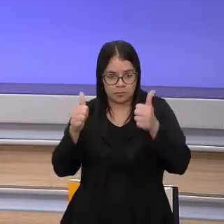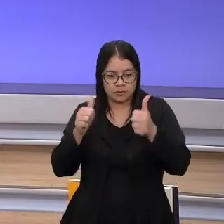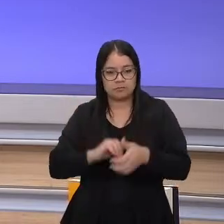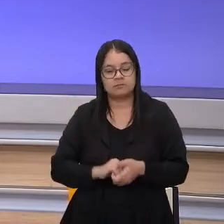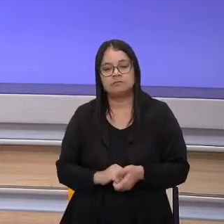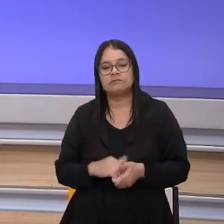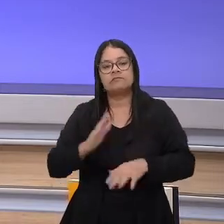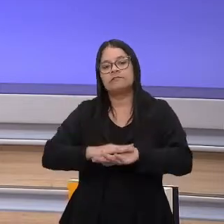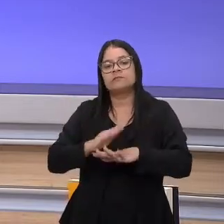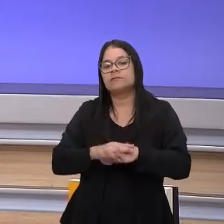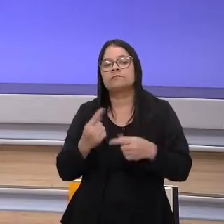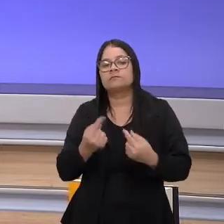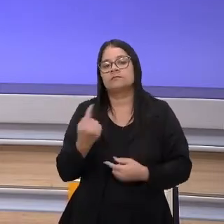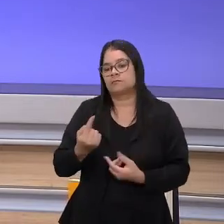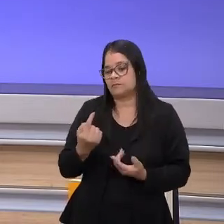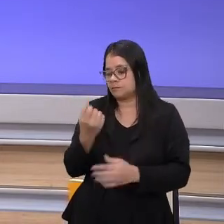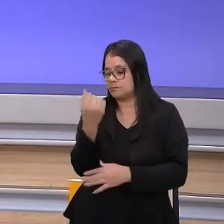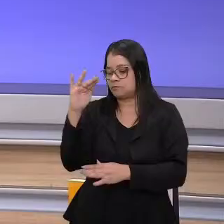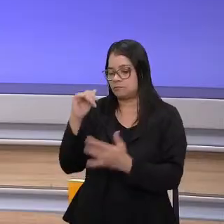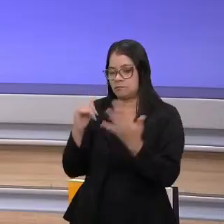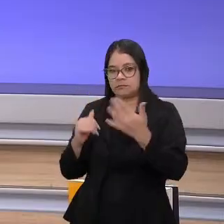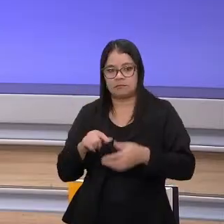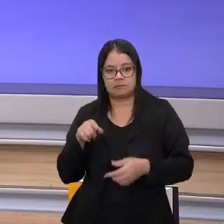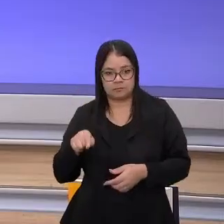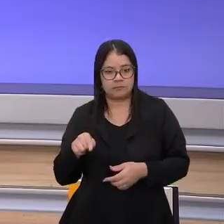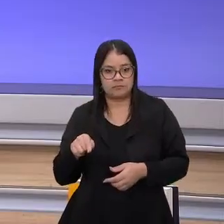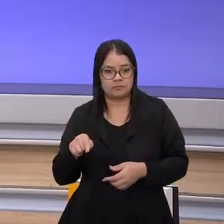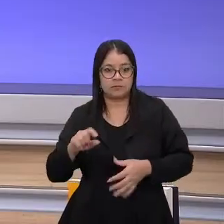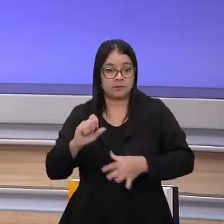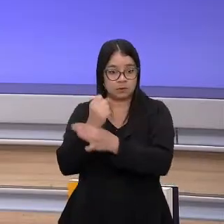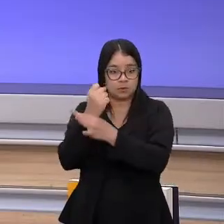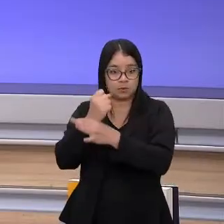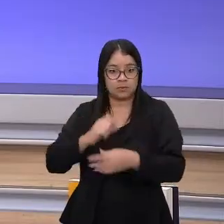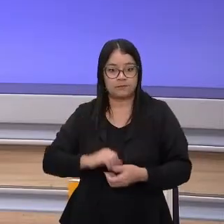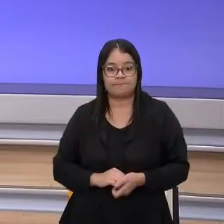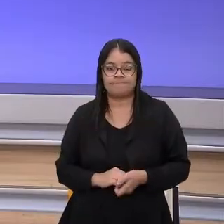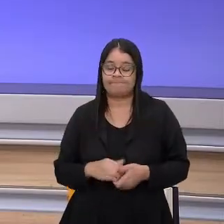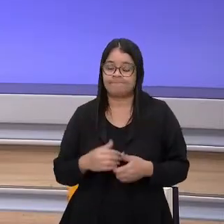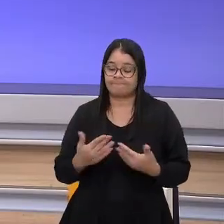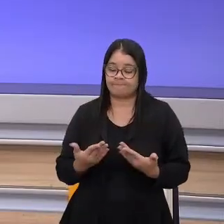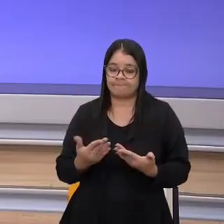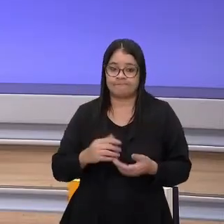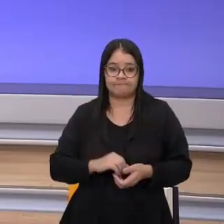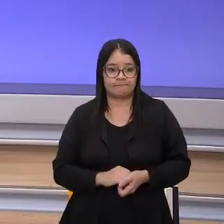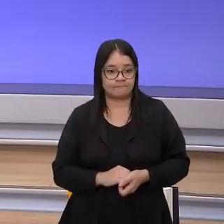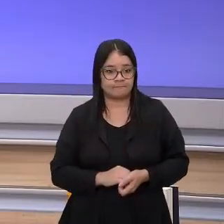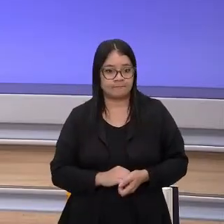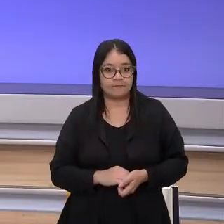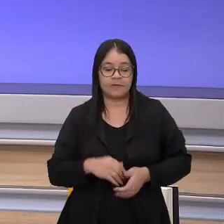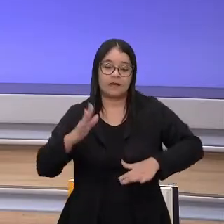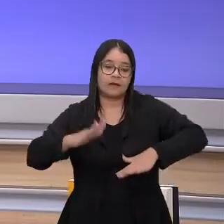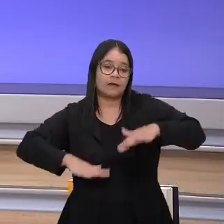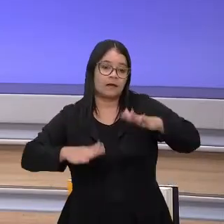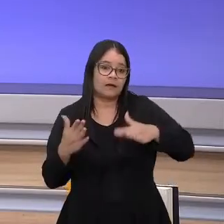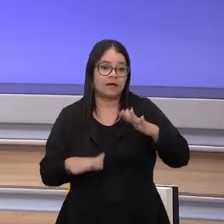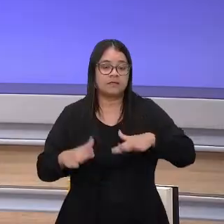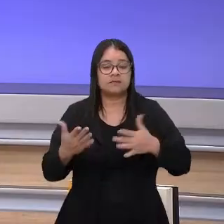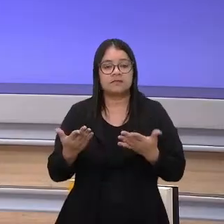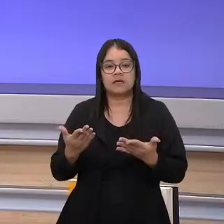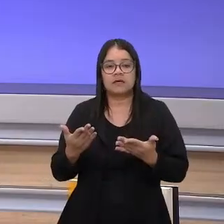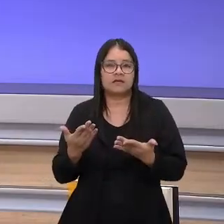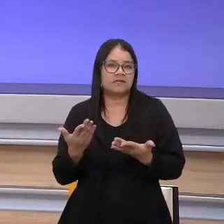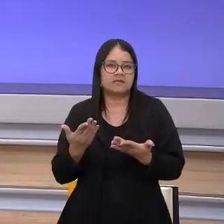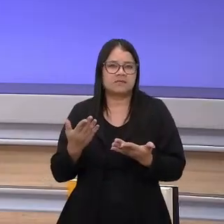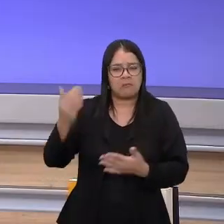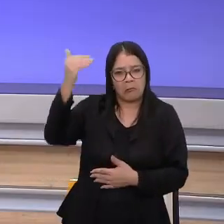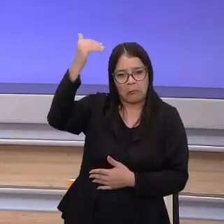fazemos para que esse meio ambiente se torne sadio? Aí é que está. Muitas vezes nós colocamos a culpa dos